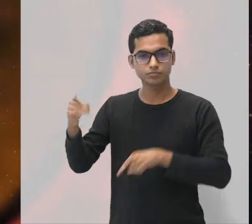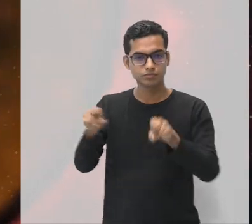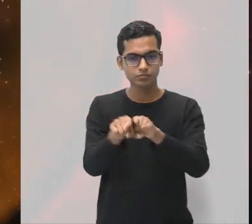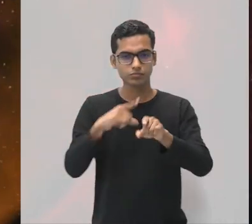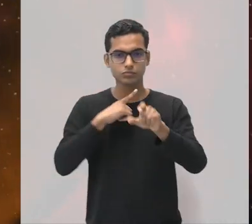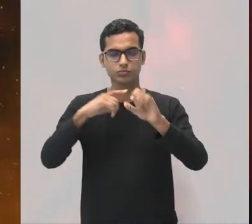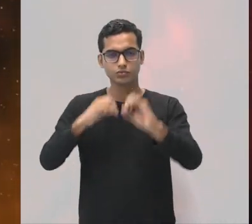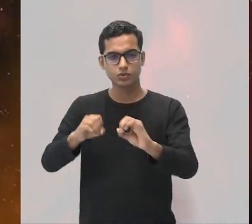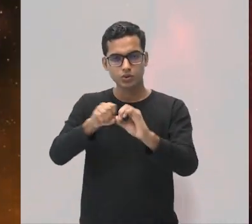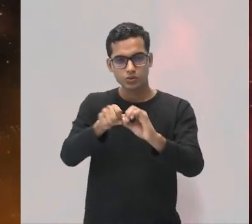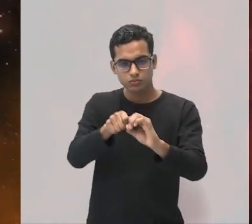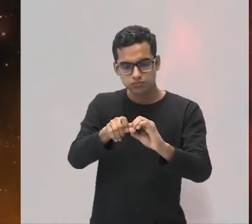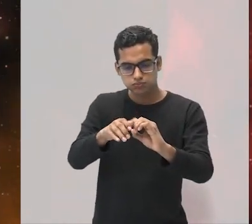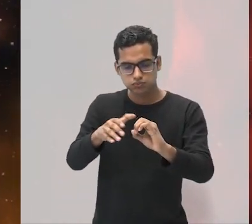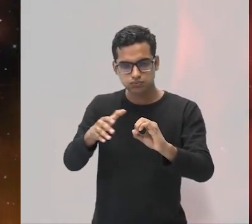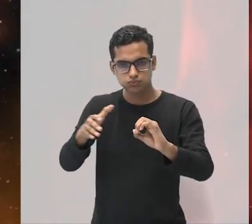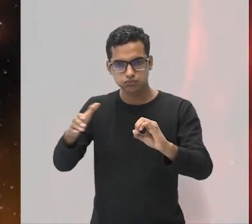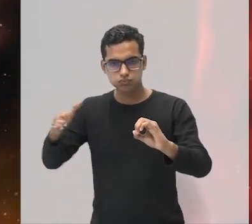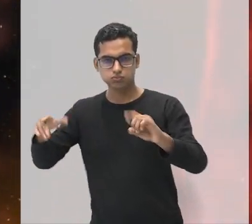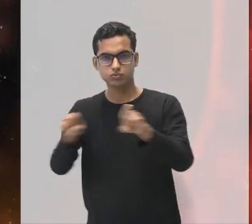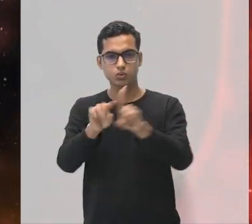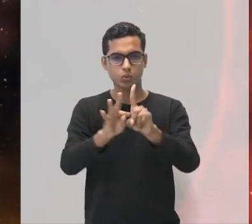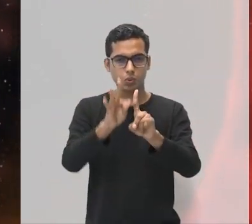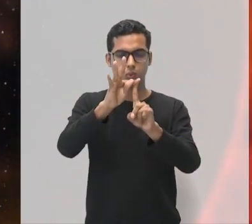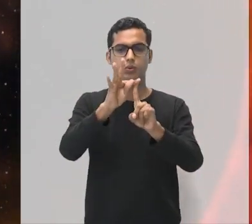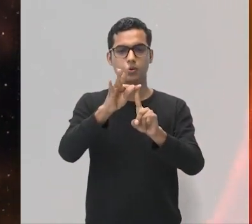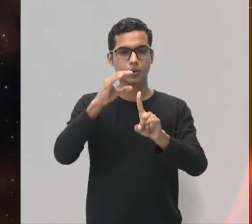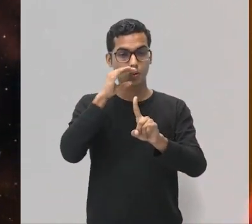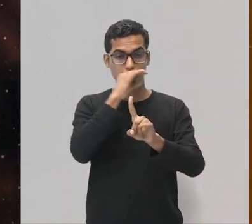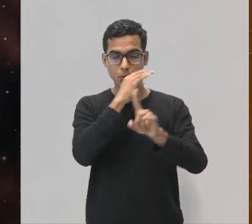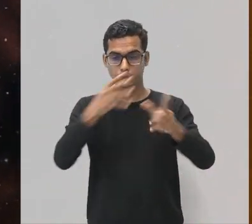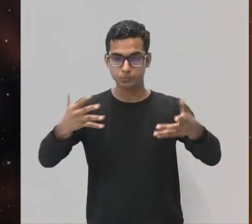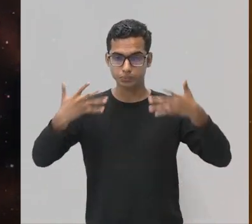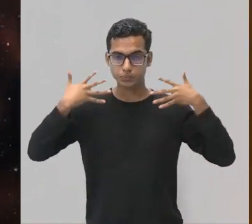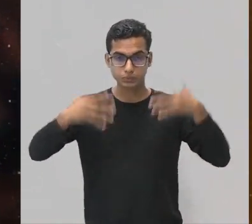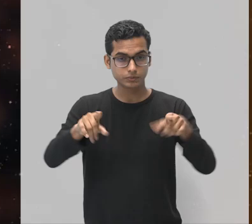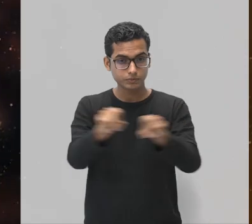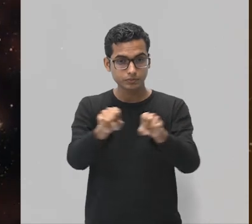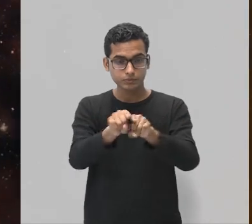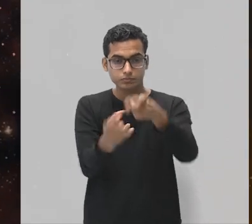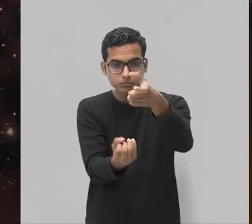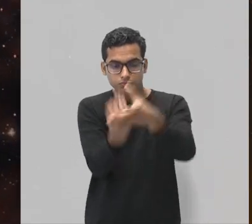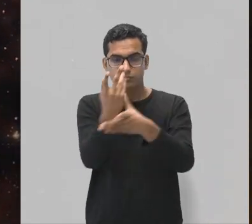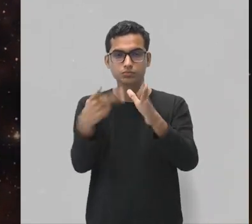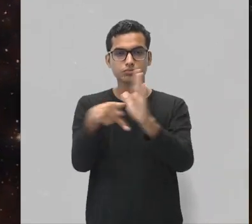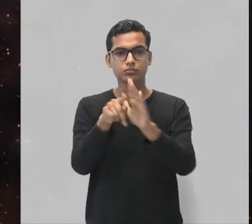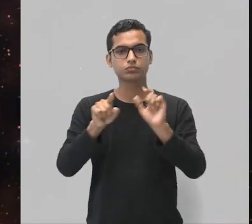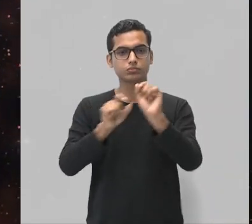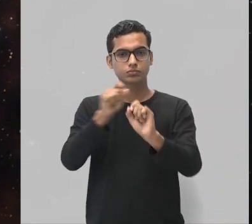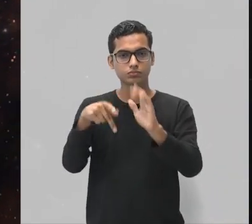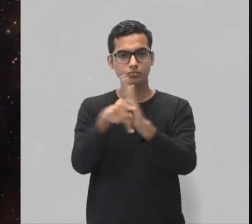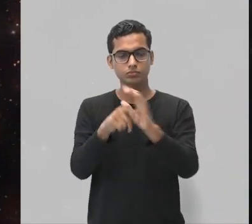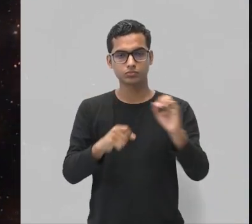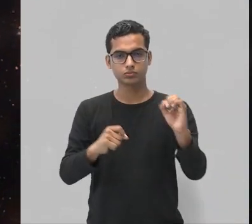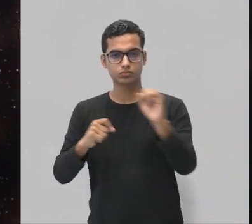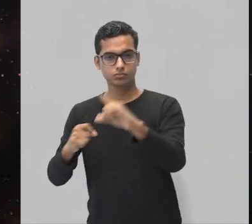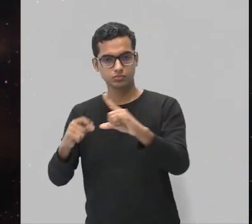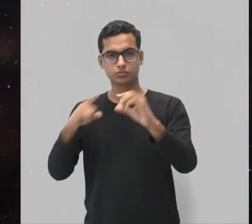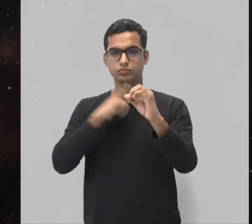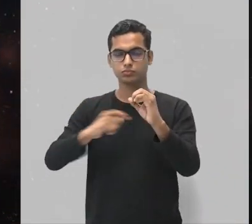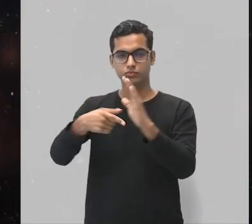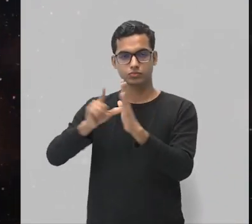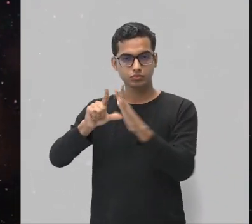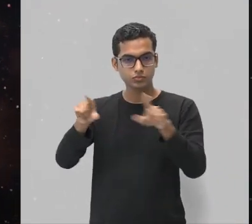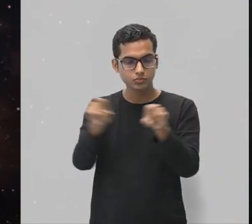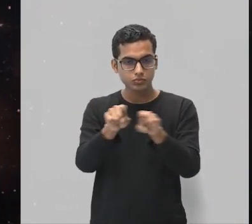ficou mais espessa e a temperatura mais elevada. Assim, nasceu o antecessor do Sol atual.